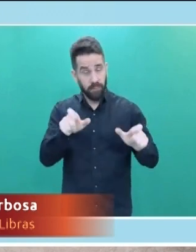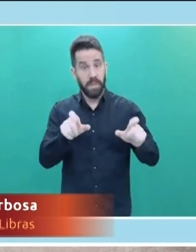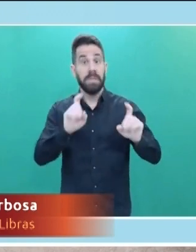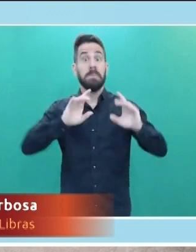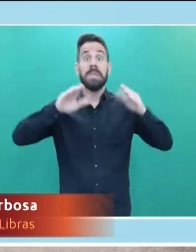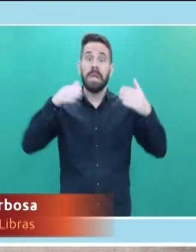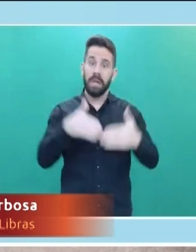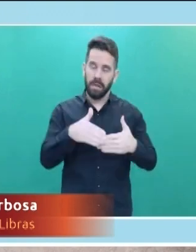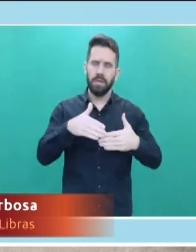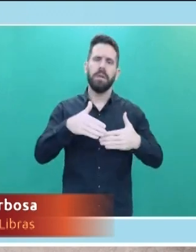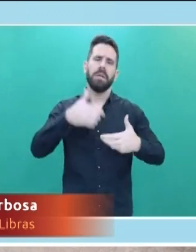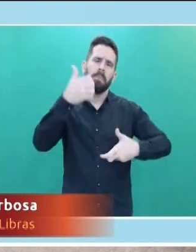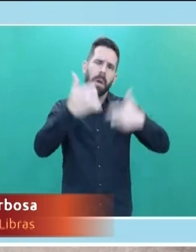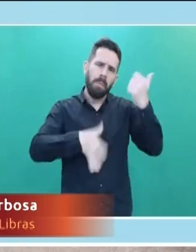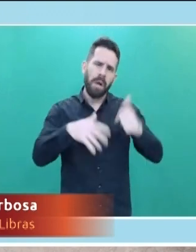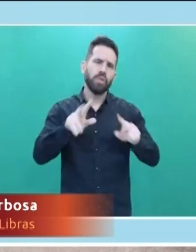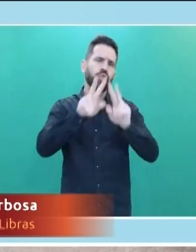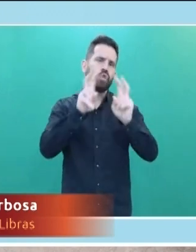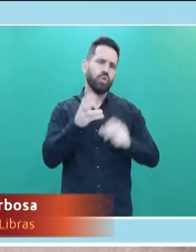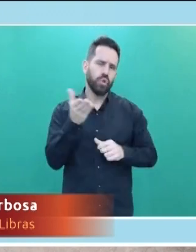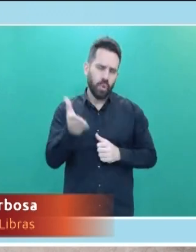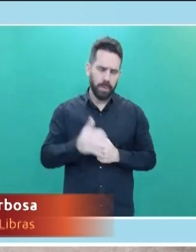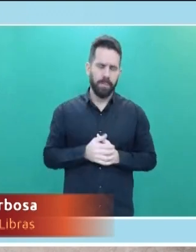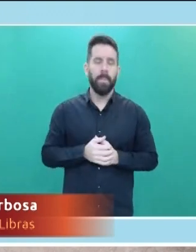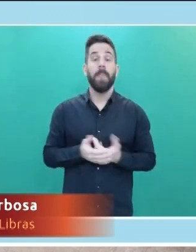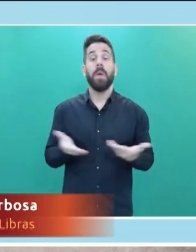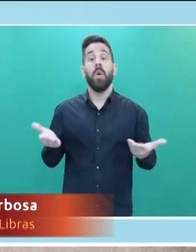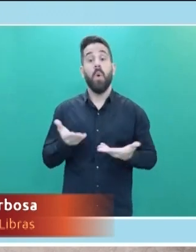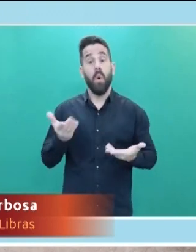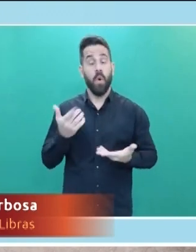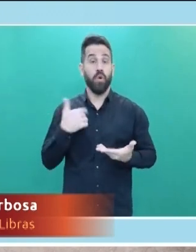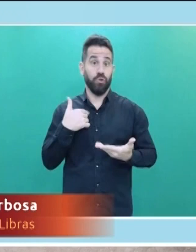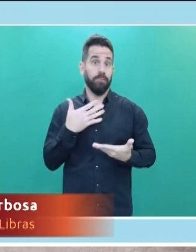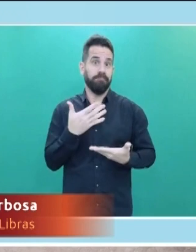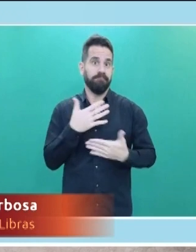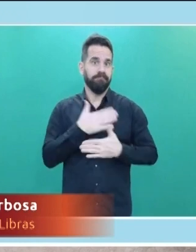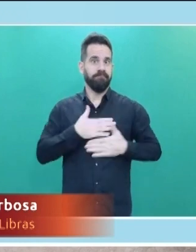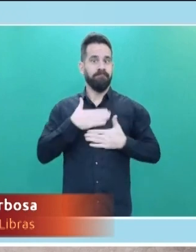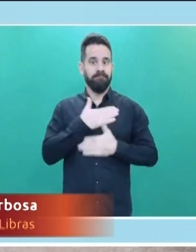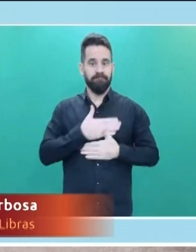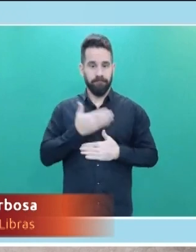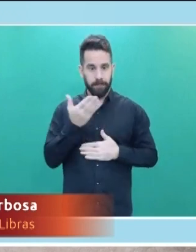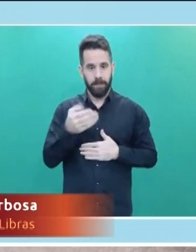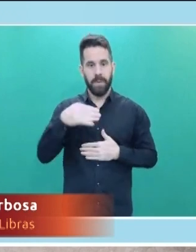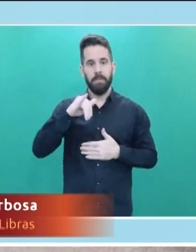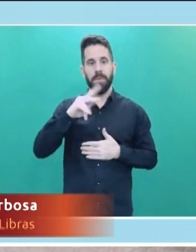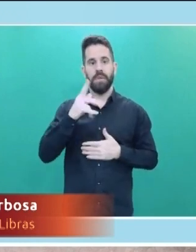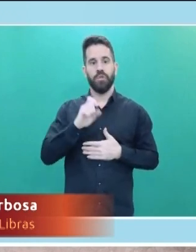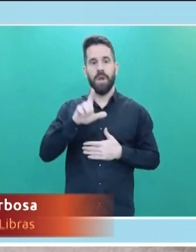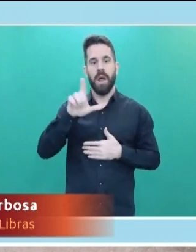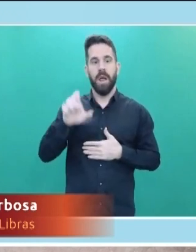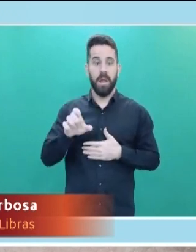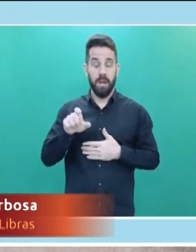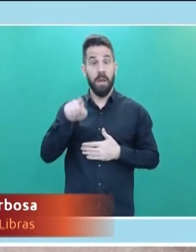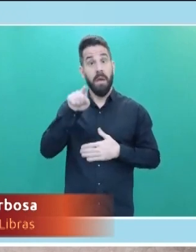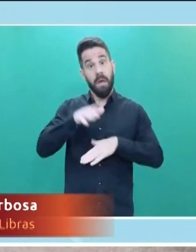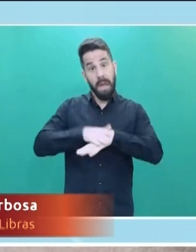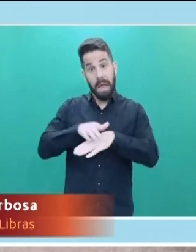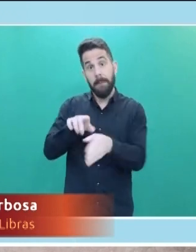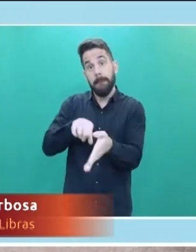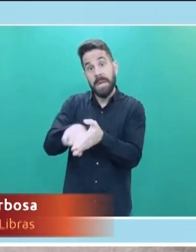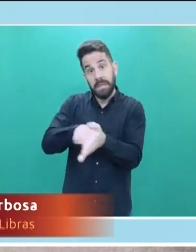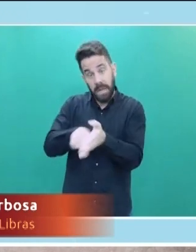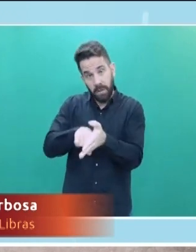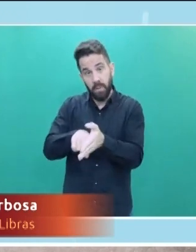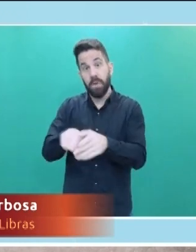dia a dia. E hoje eu tenho a honra de contar com a presença da Michele Prado, que é pesquisadora e autora do